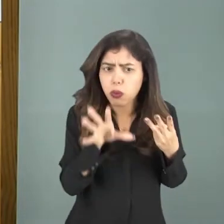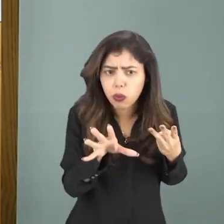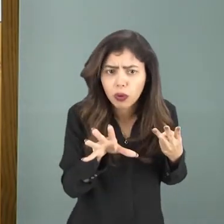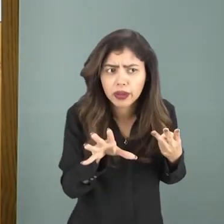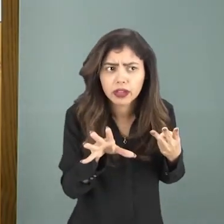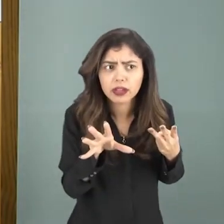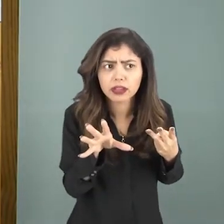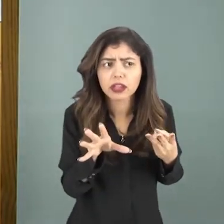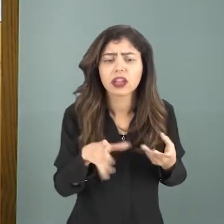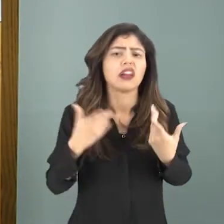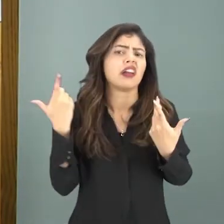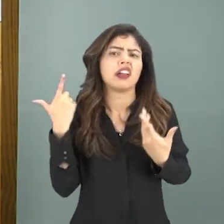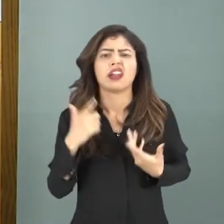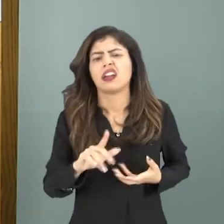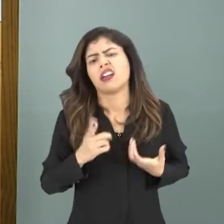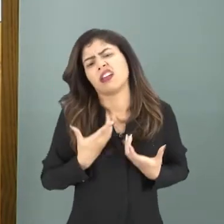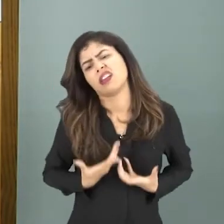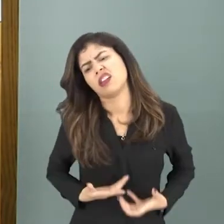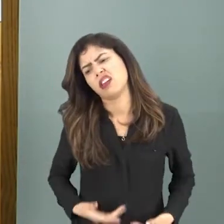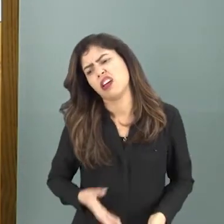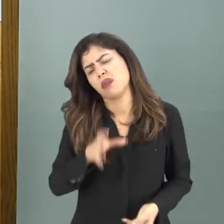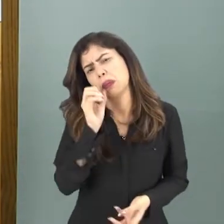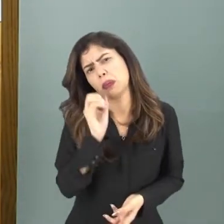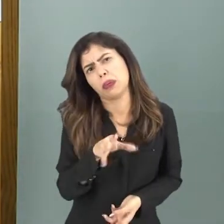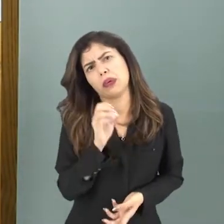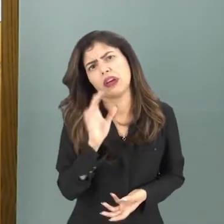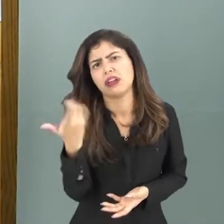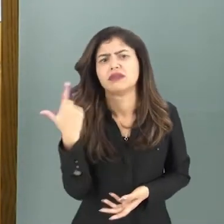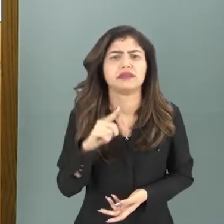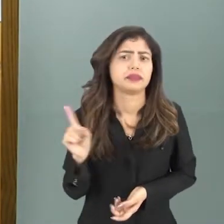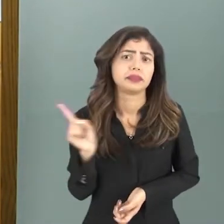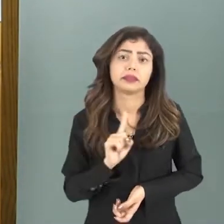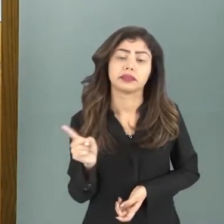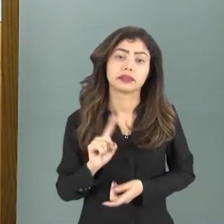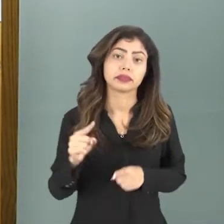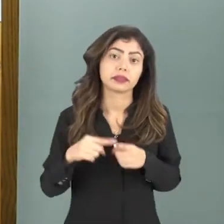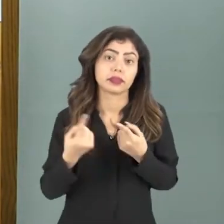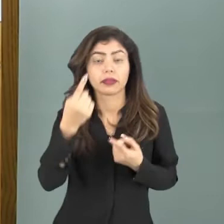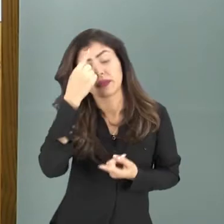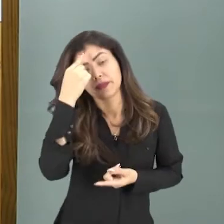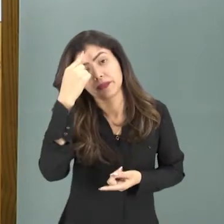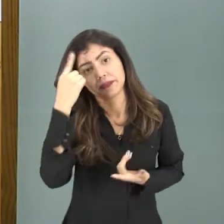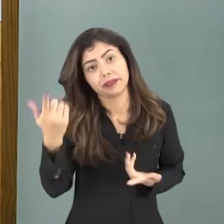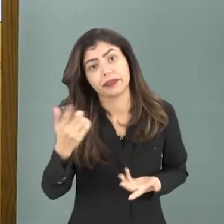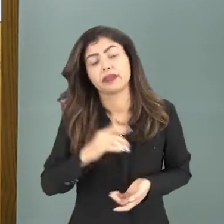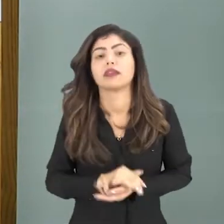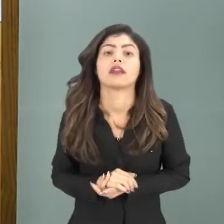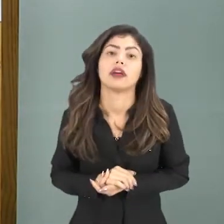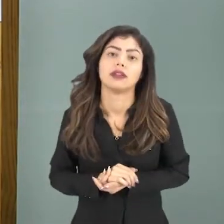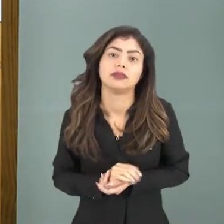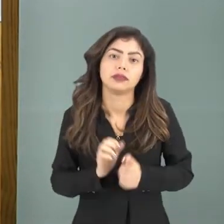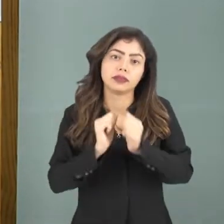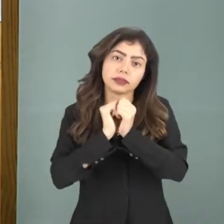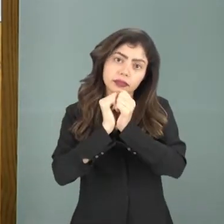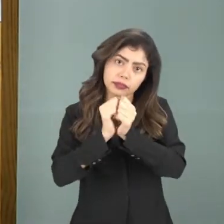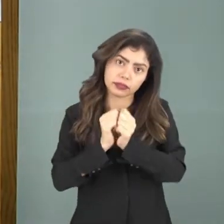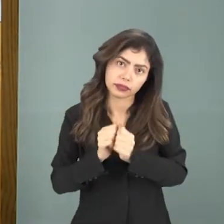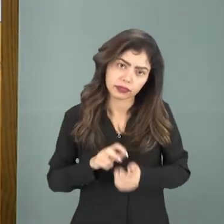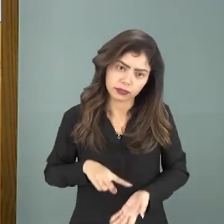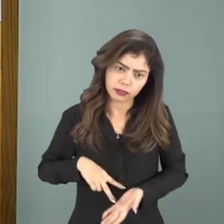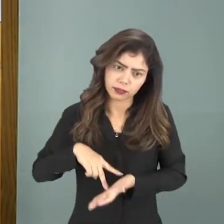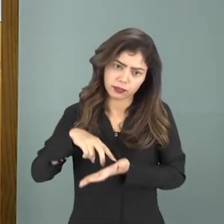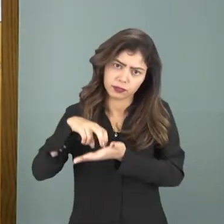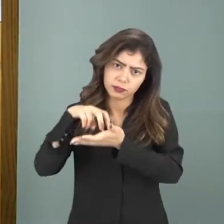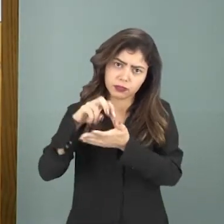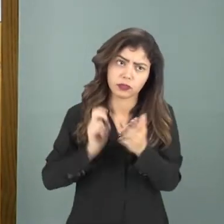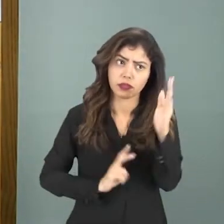Na terceira vez o lobo mau já não tinha mais fôlego para soprar. Então ele pensou consigo: eu vou juntar todas